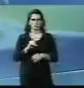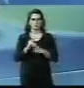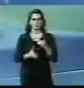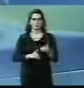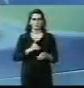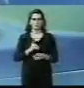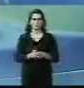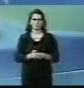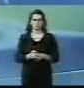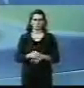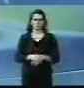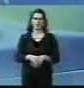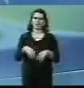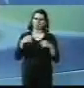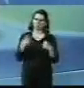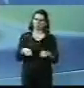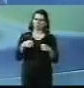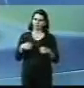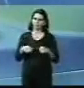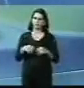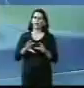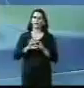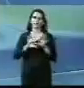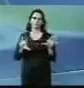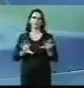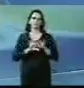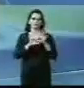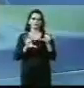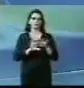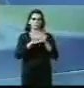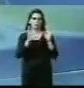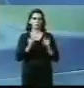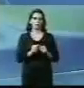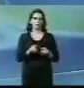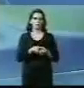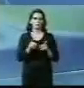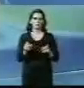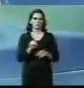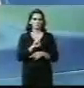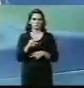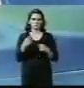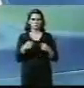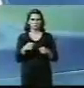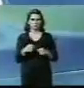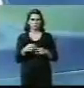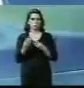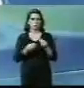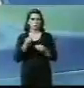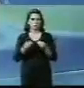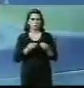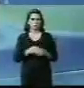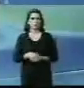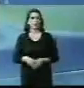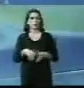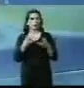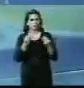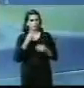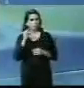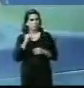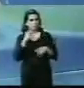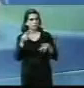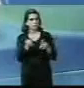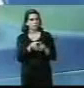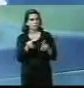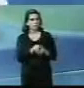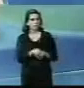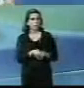internet? É necessário? Então deixa liberado. Mas então aí, eu vou levar em consideração outra coisa. É muito importante para